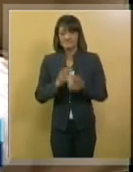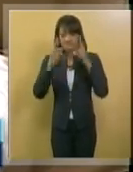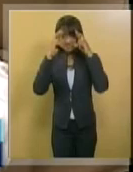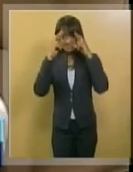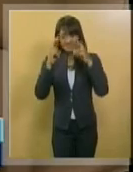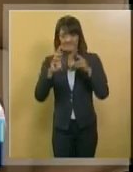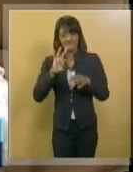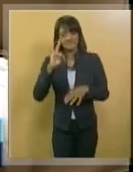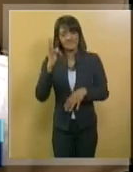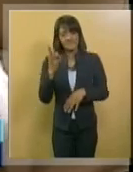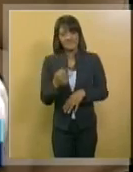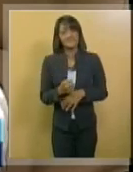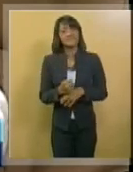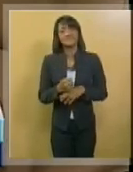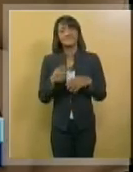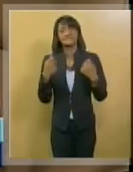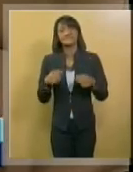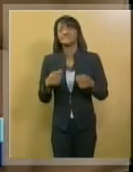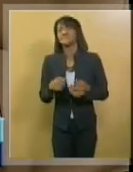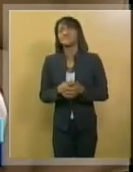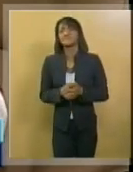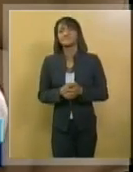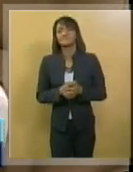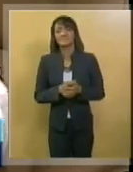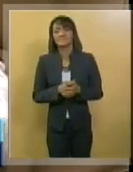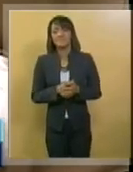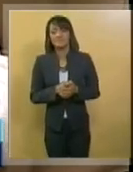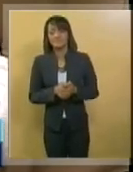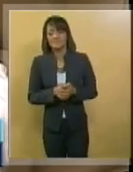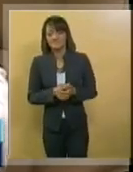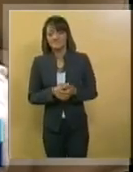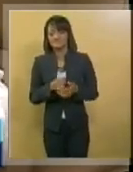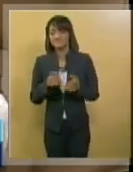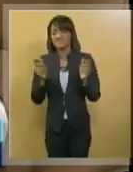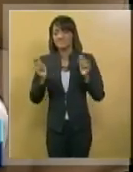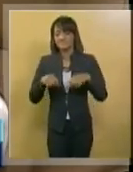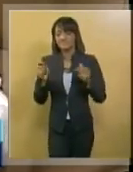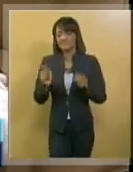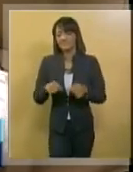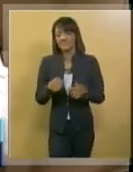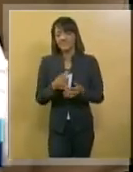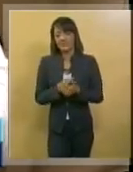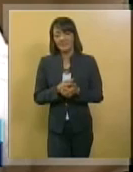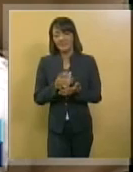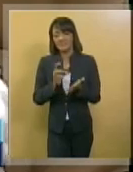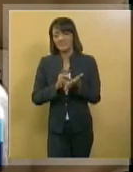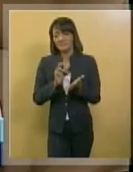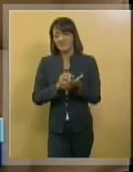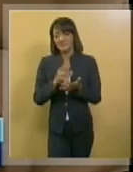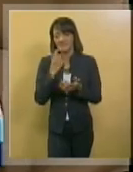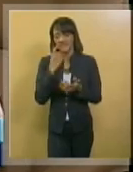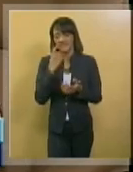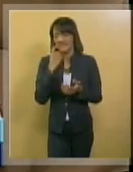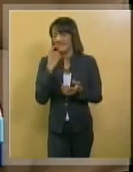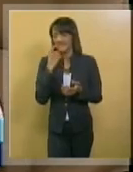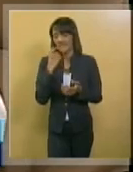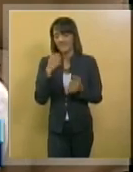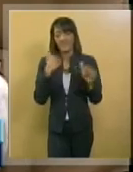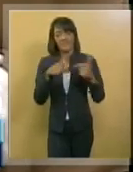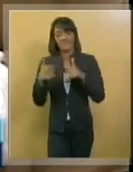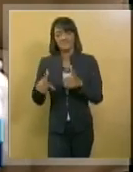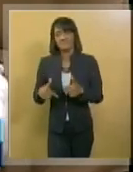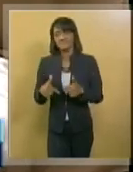respeitando toda a necessidade que esses animais têm de poder desenvolver e desempenhar o seu trabalho